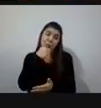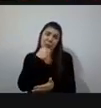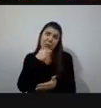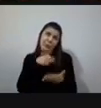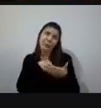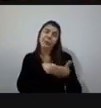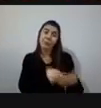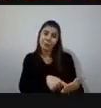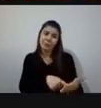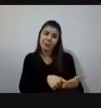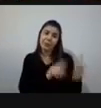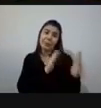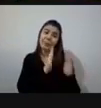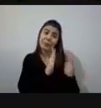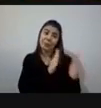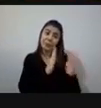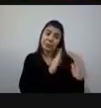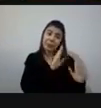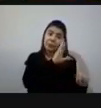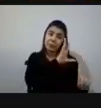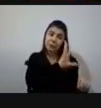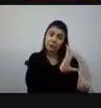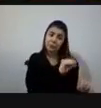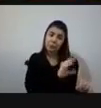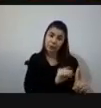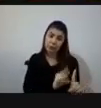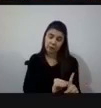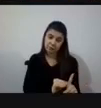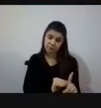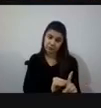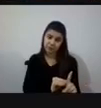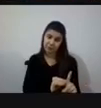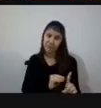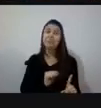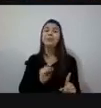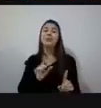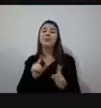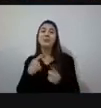quando chegar num